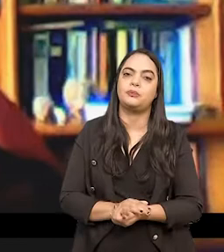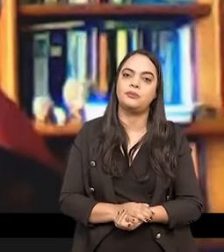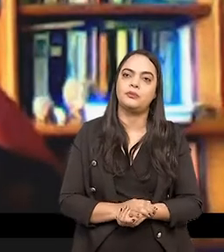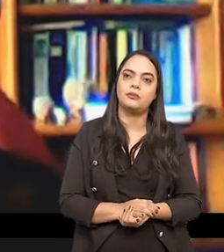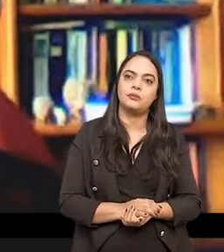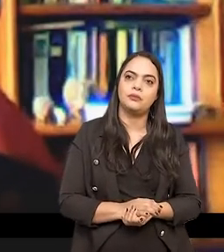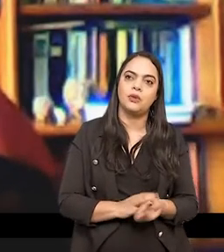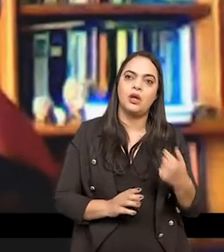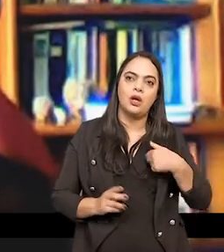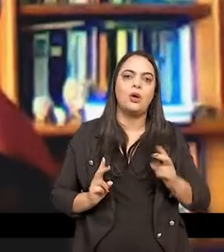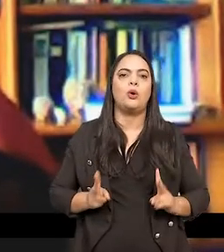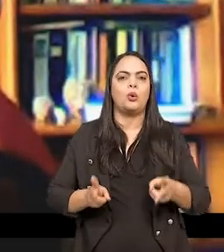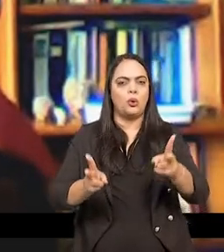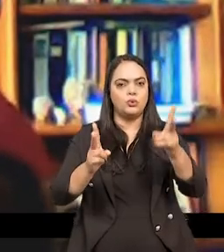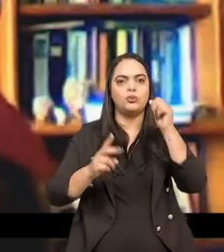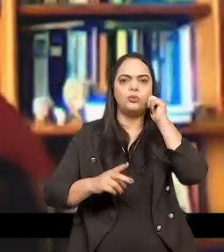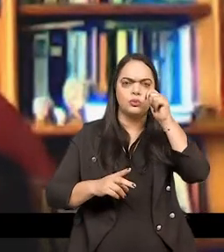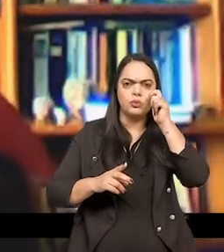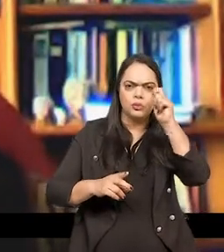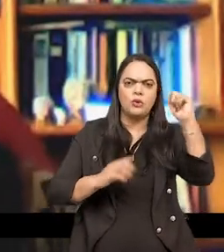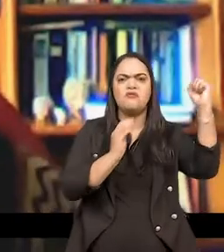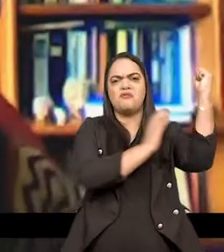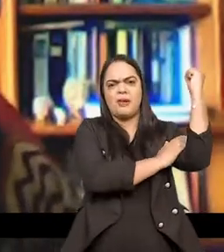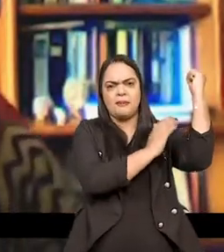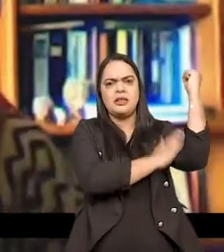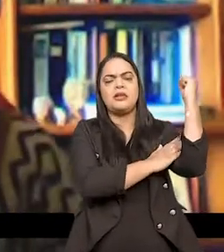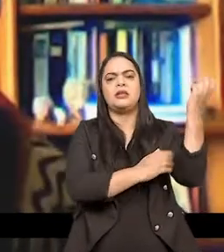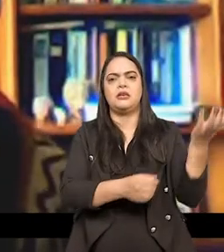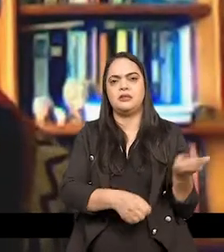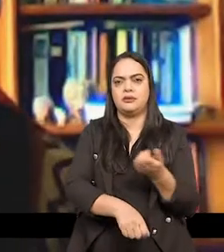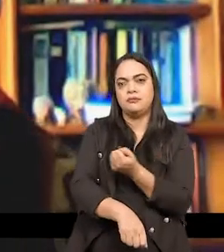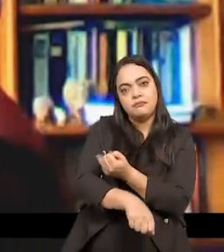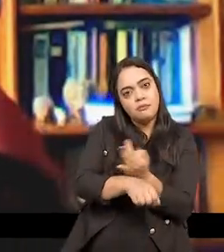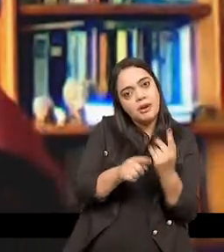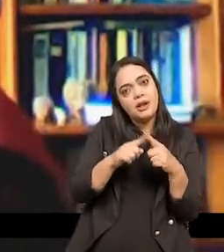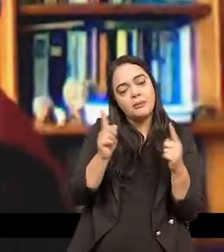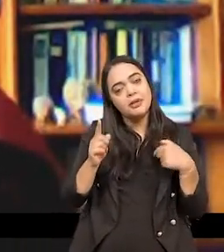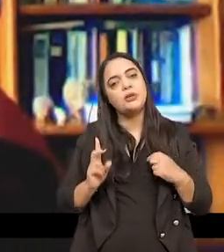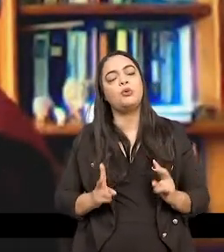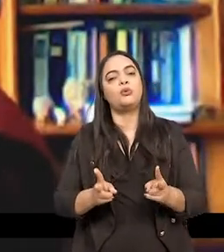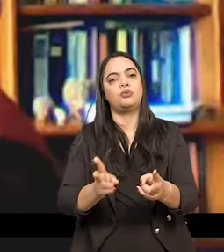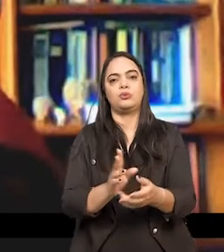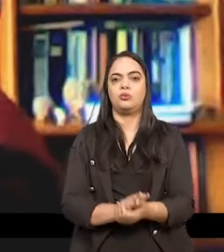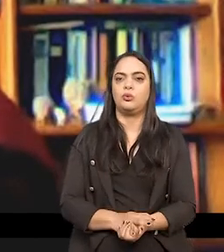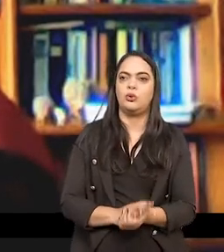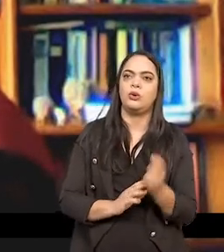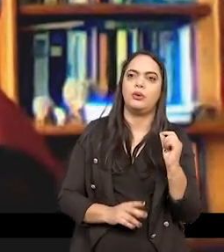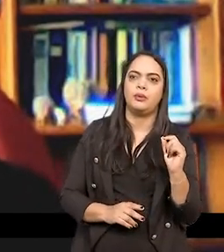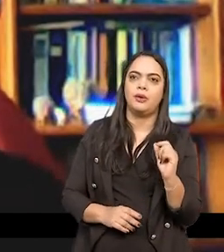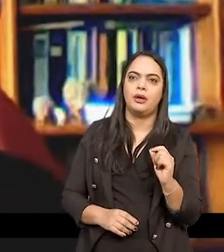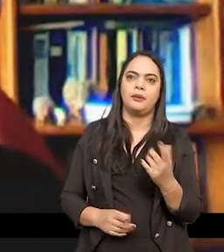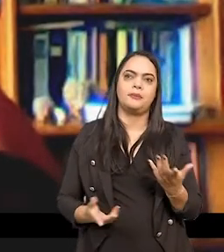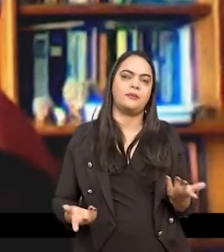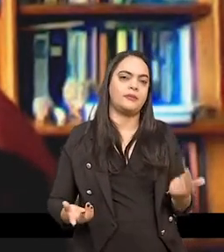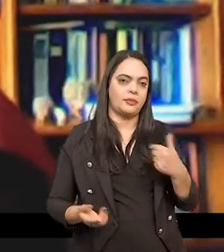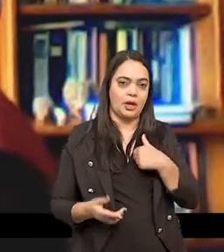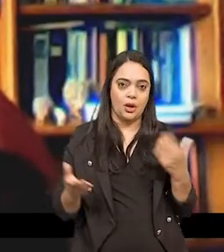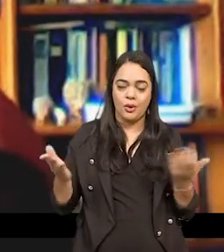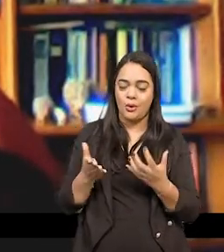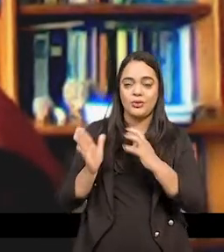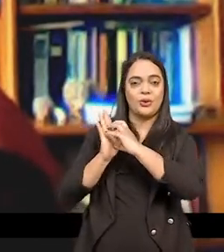feminista branca, sim, continuo sendo. Mas a tal da interseccionalidade, que eu acho que é um conceito que eu sou muito, muito